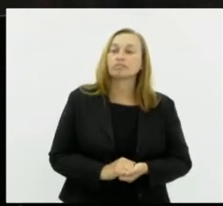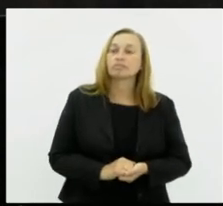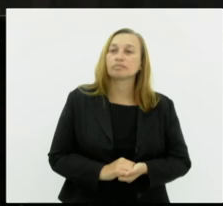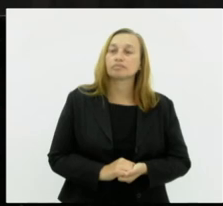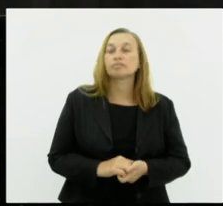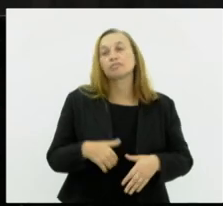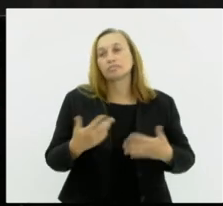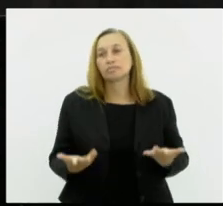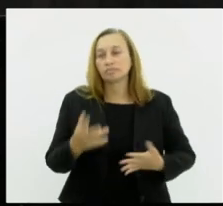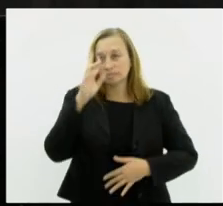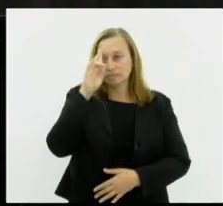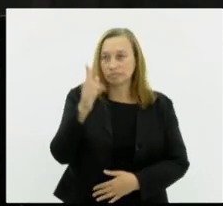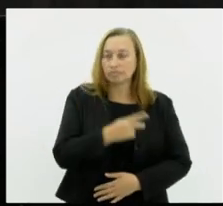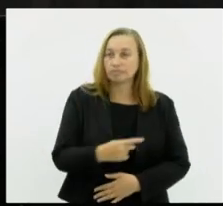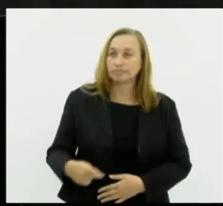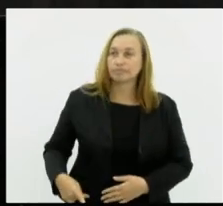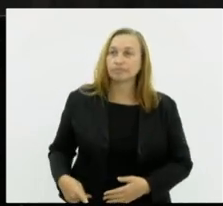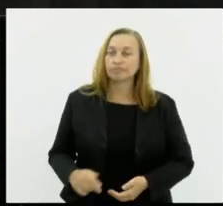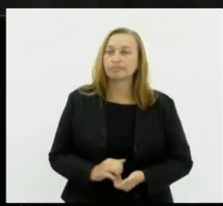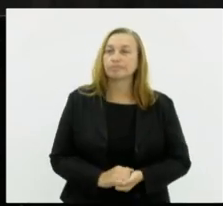Então, senhora presidente,